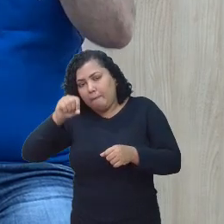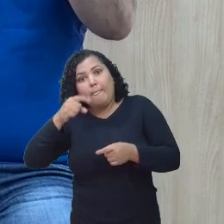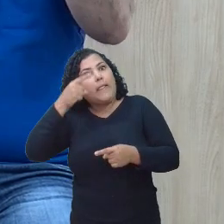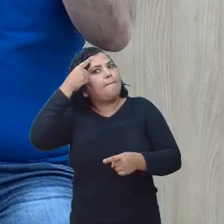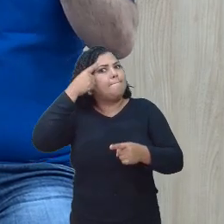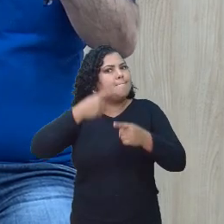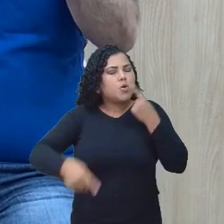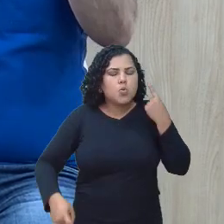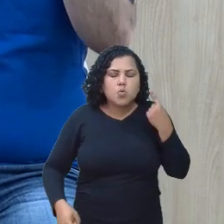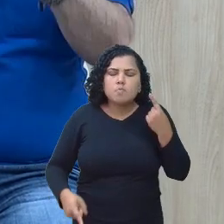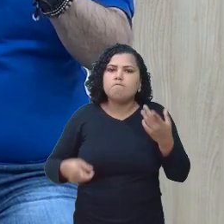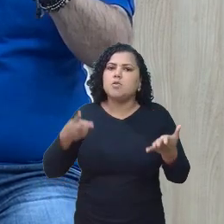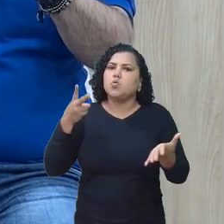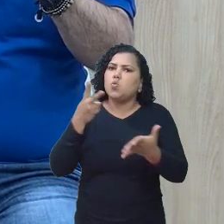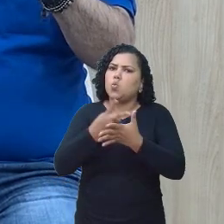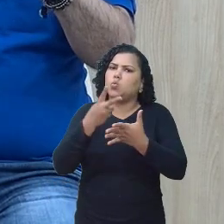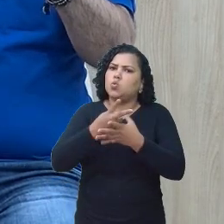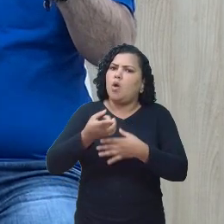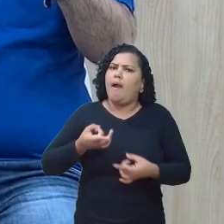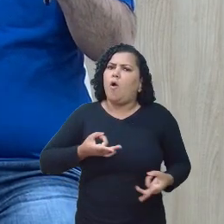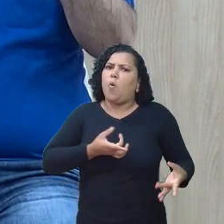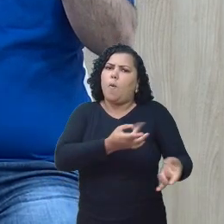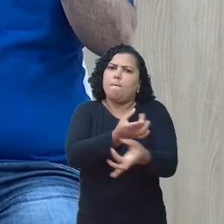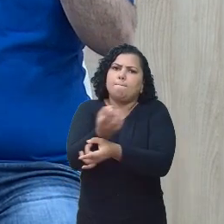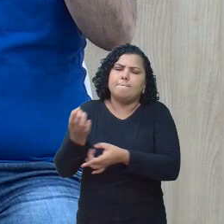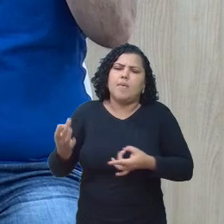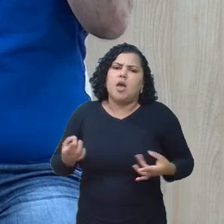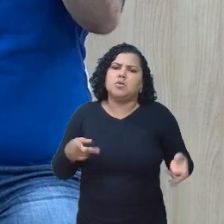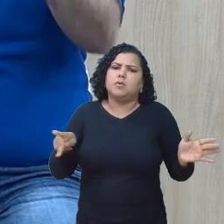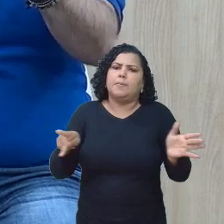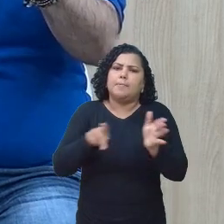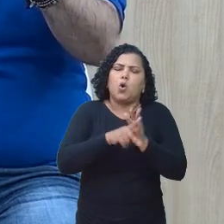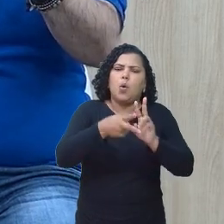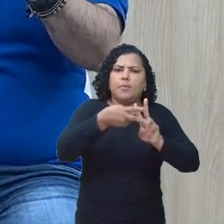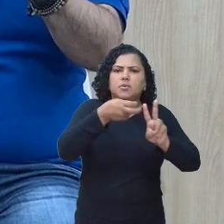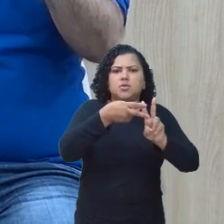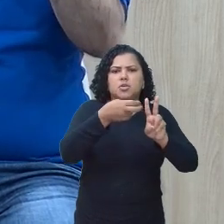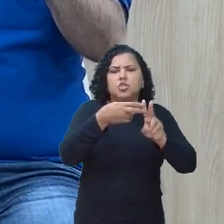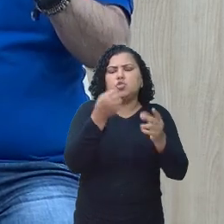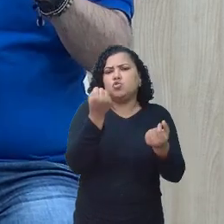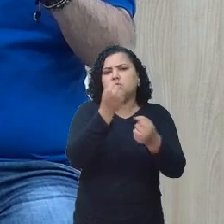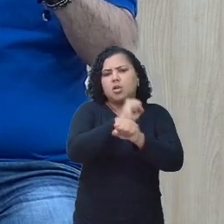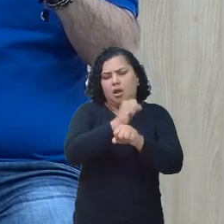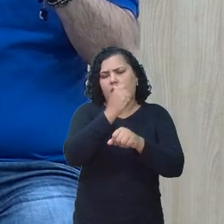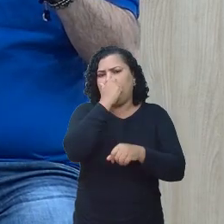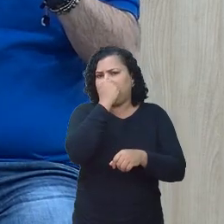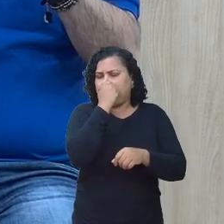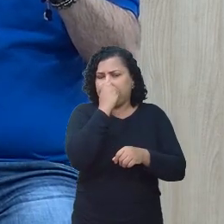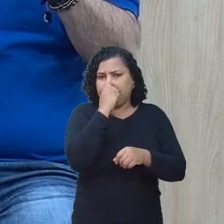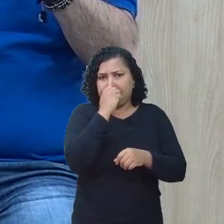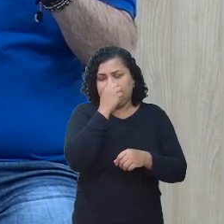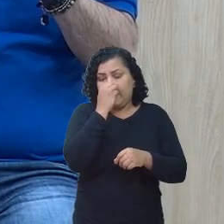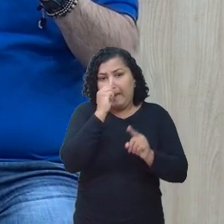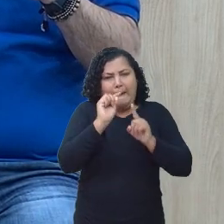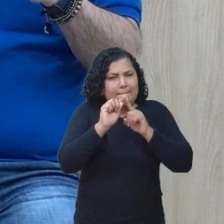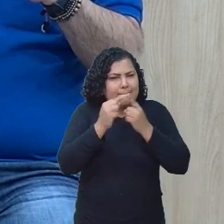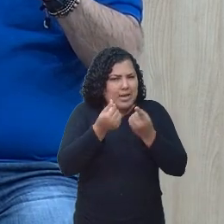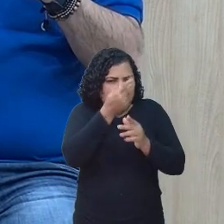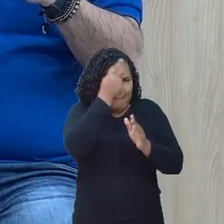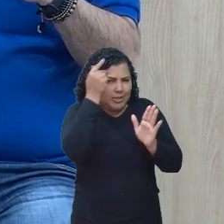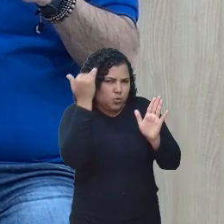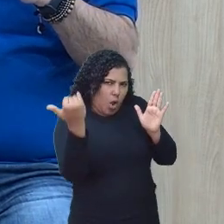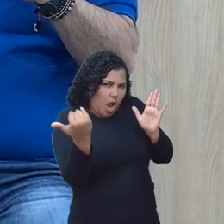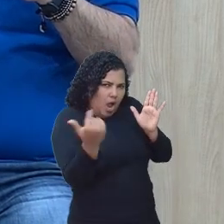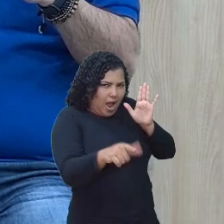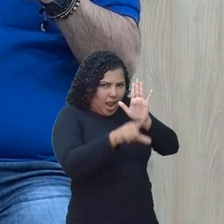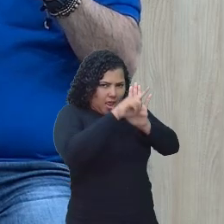proibindo, né, esse tráfico, na verdade, essa escravização indígena, mas isso não foi obedecido, né? Seja